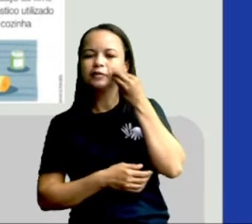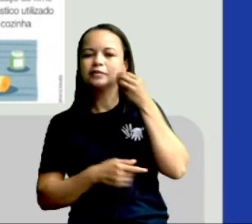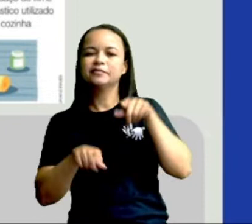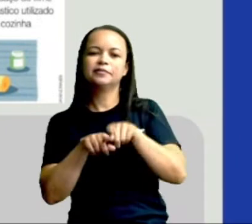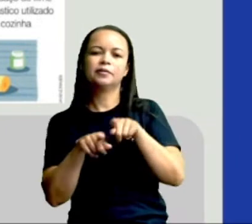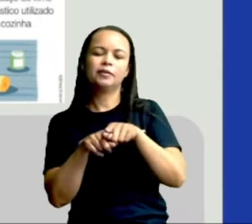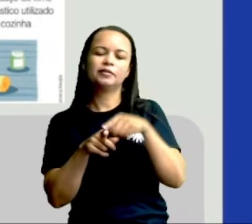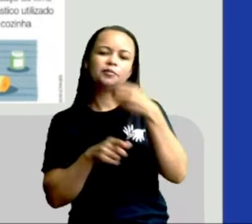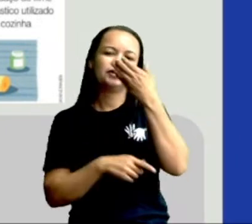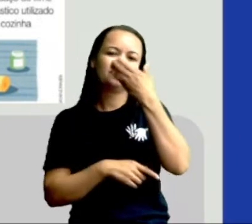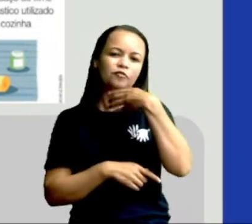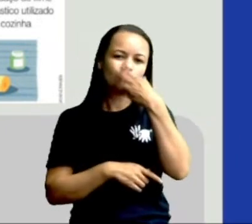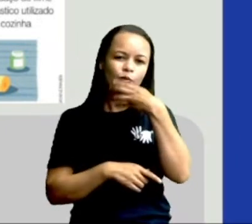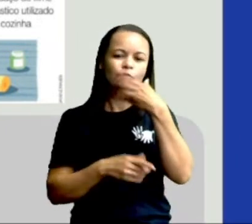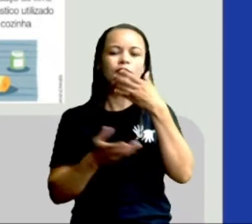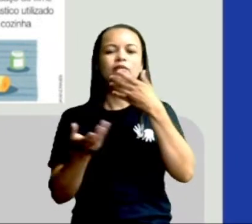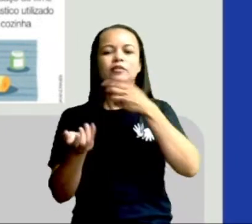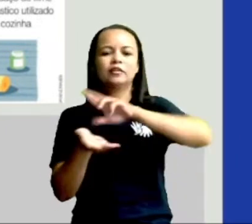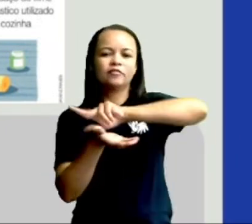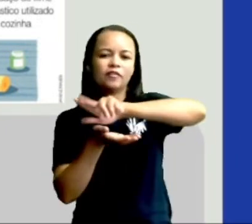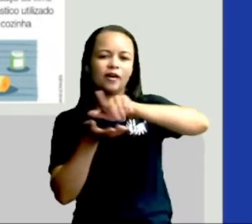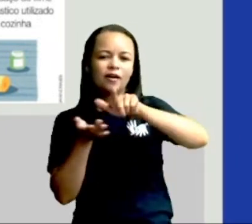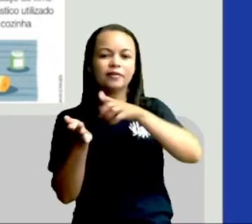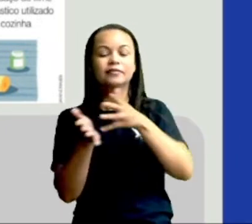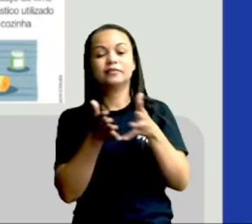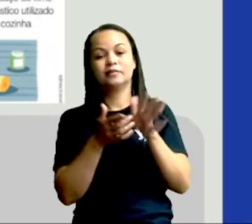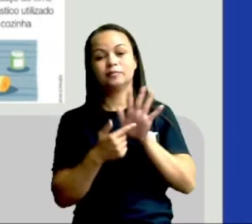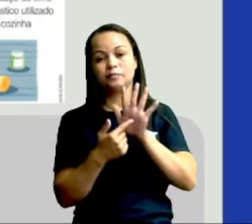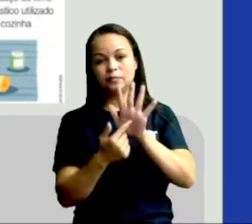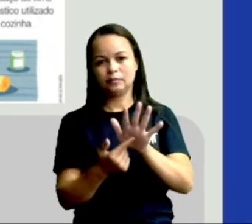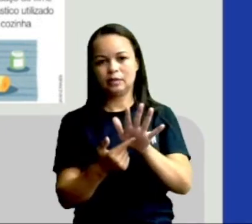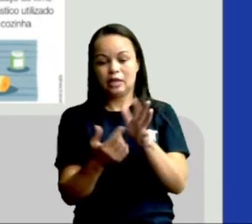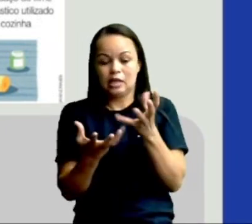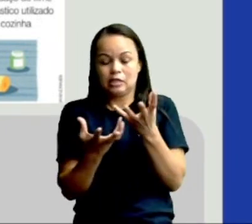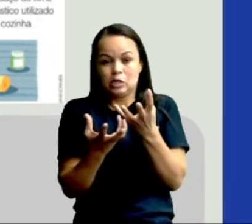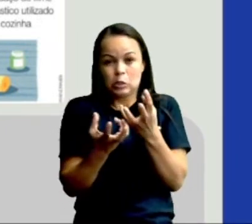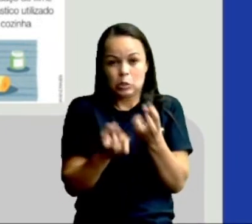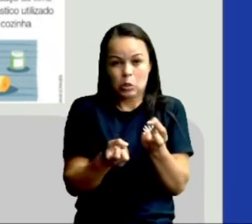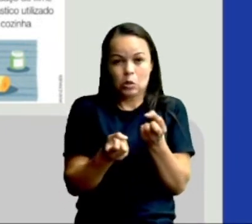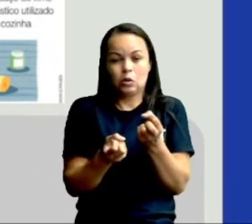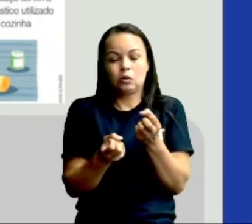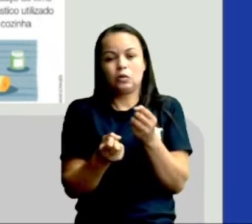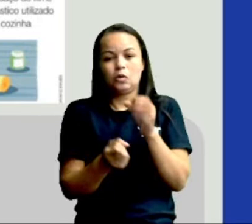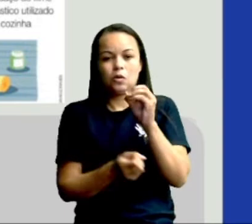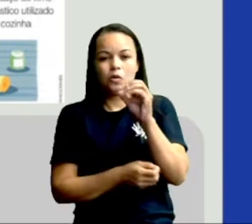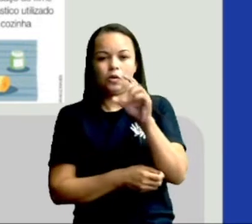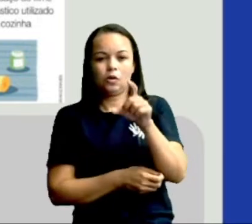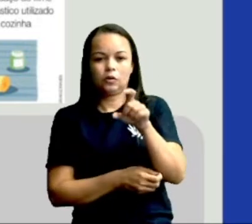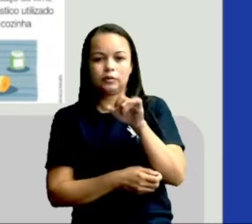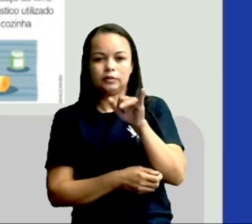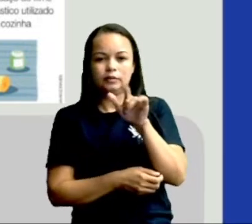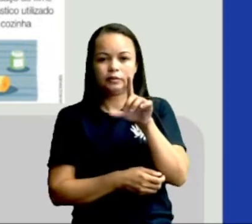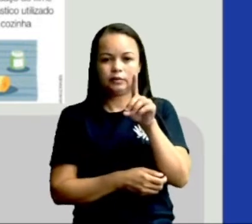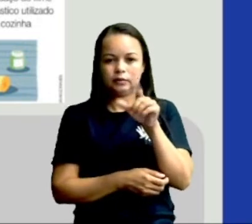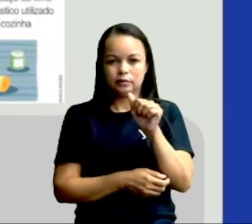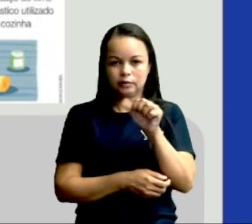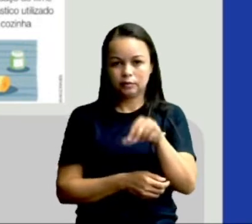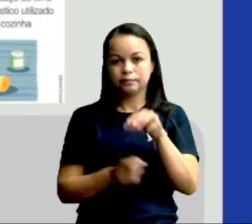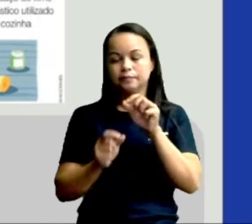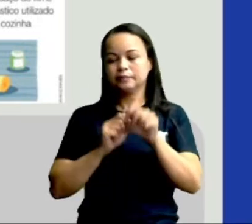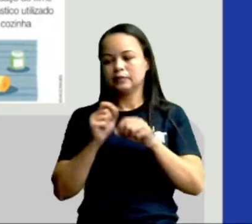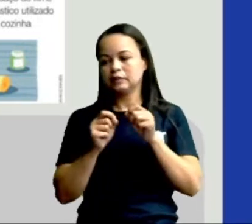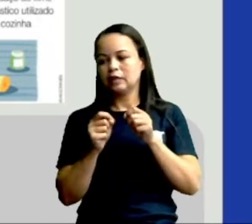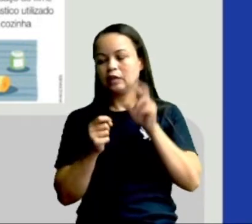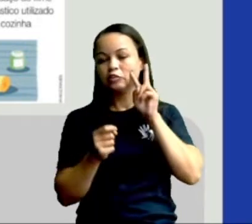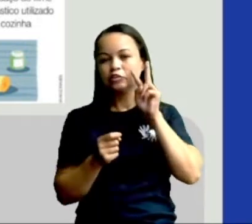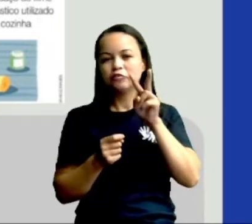sobre algumas frutas que, ao serem abertas, né, elas oxidam. E vimos que quando nós